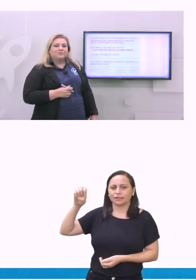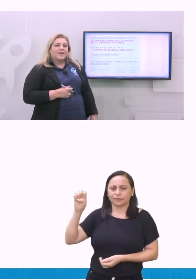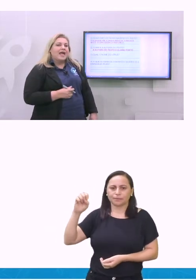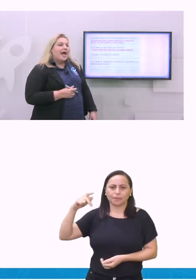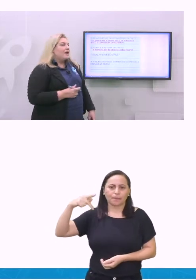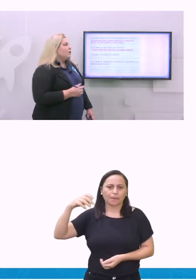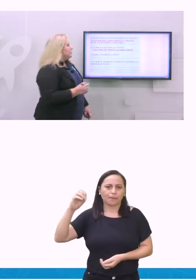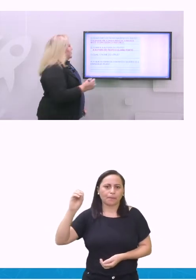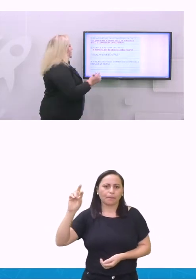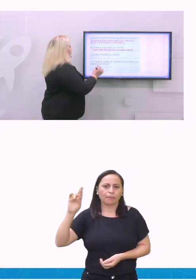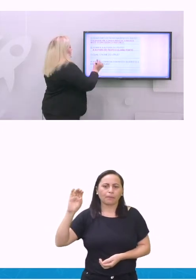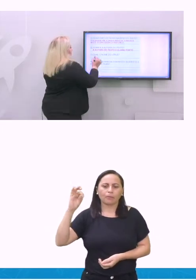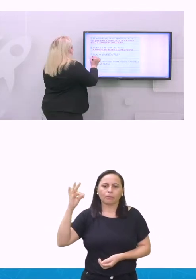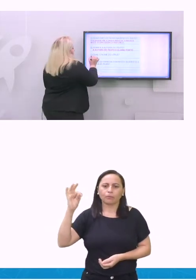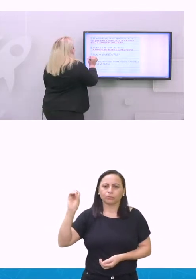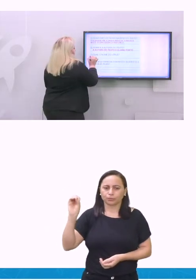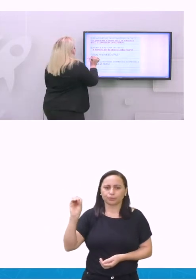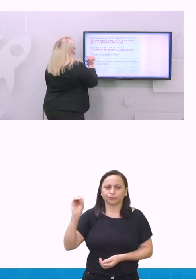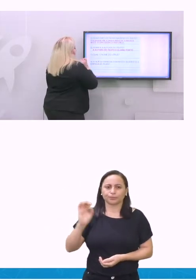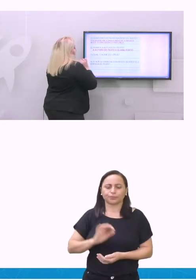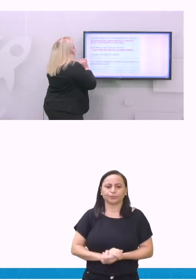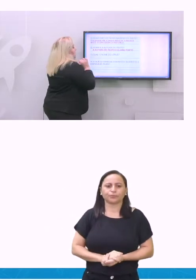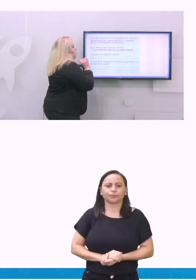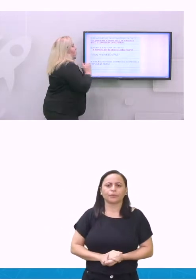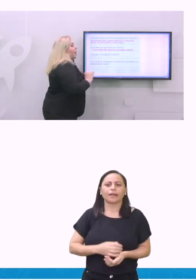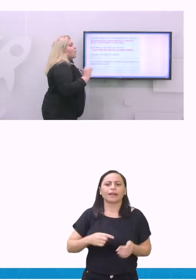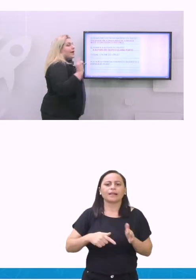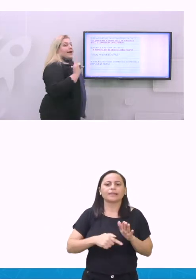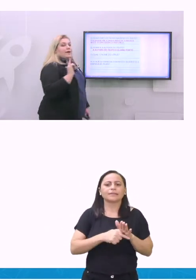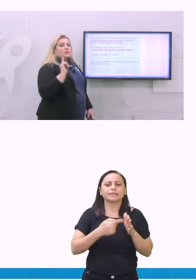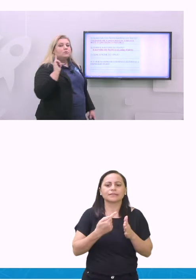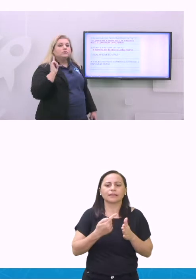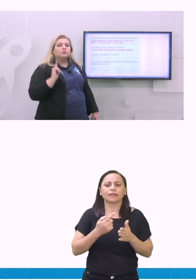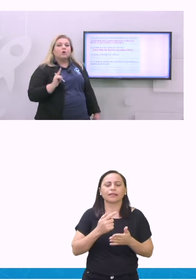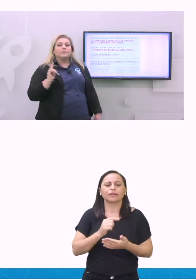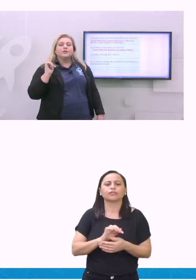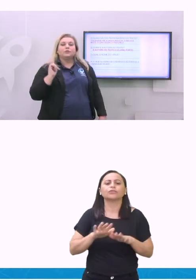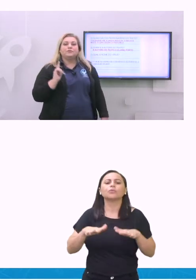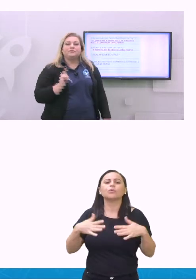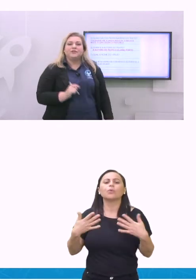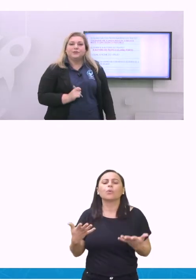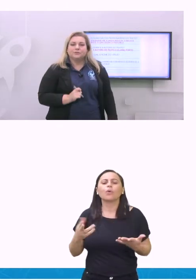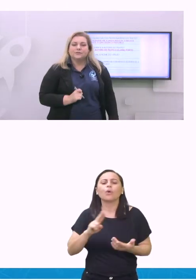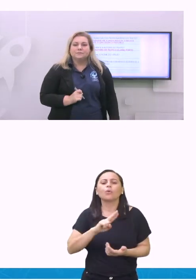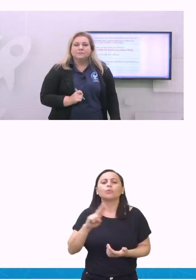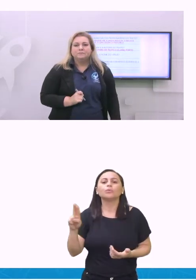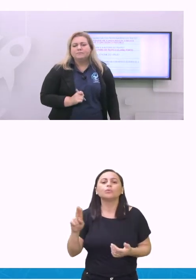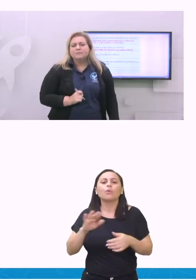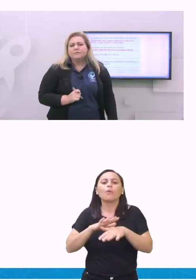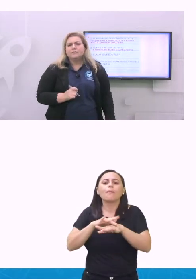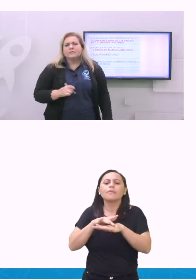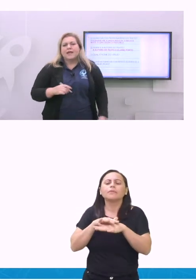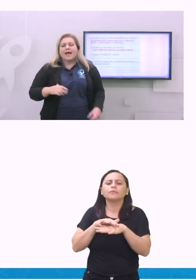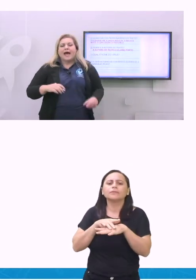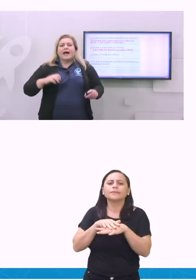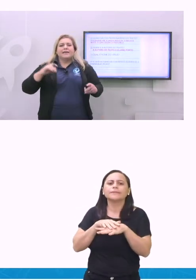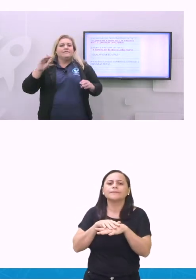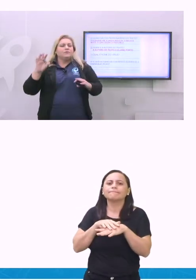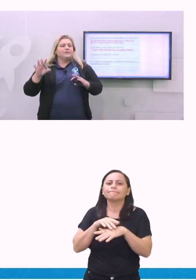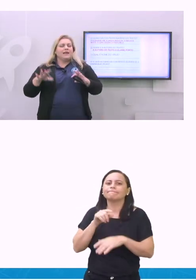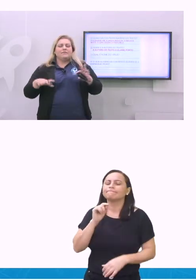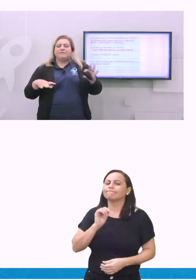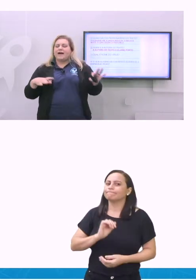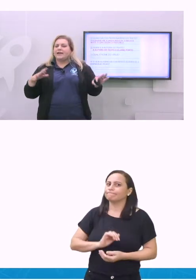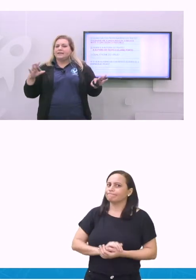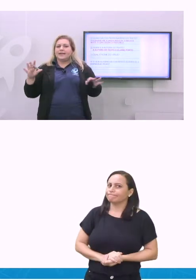Porto. Agora o número 7. Qual é o nome do vírus? Aí